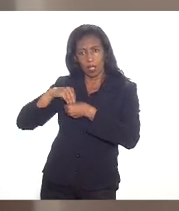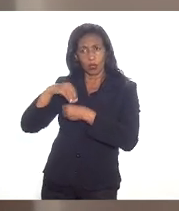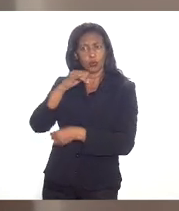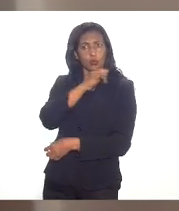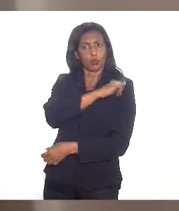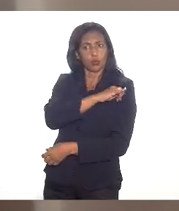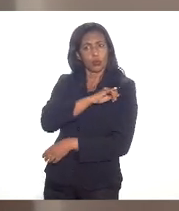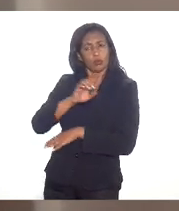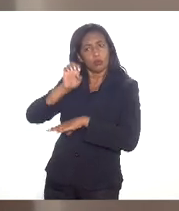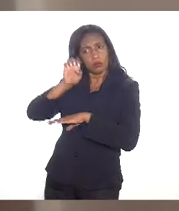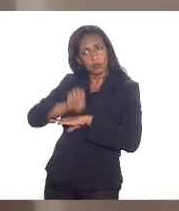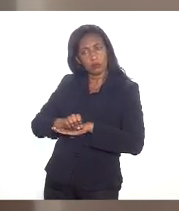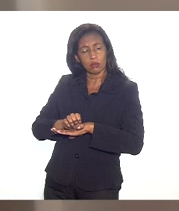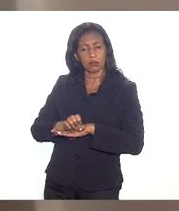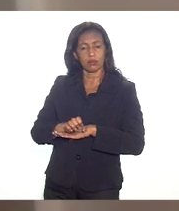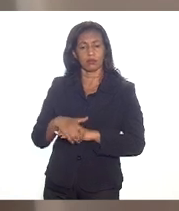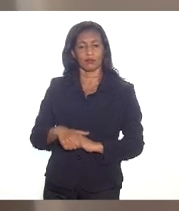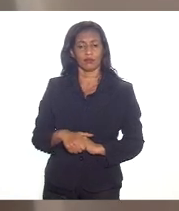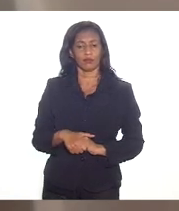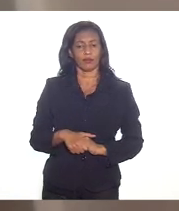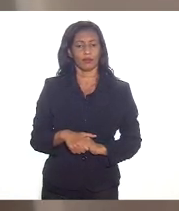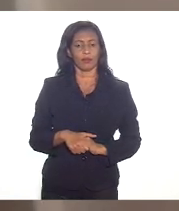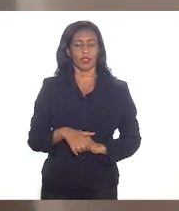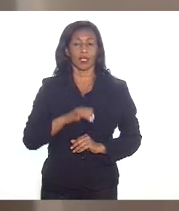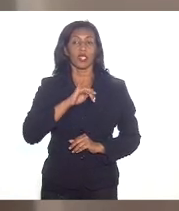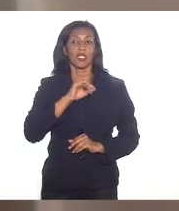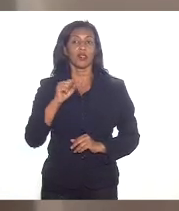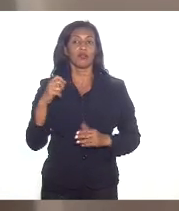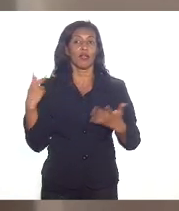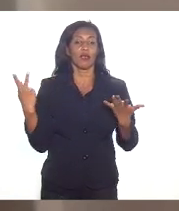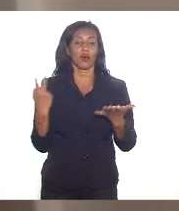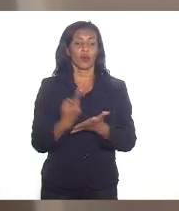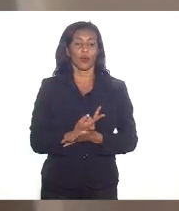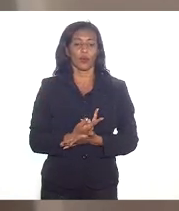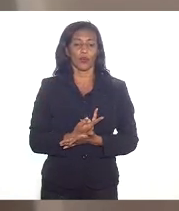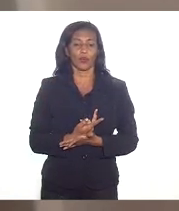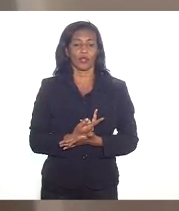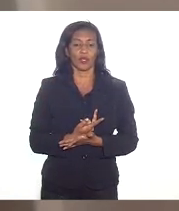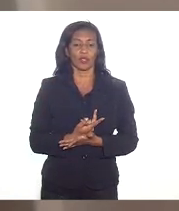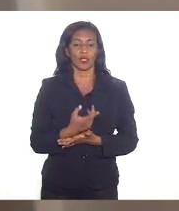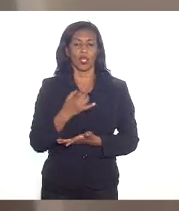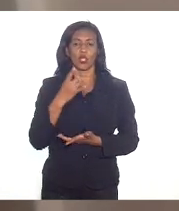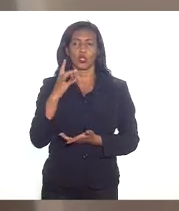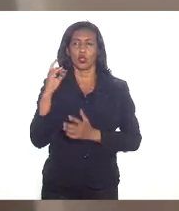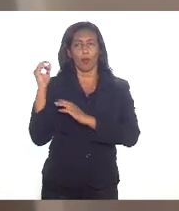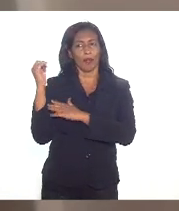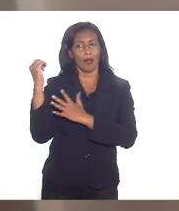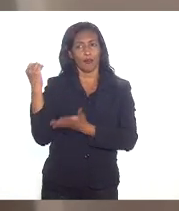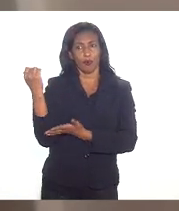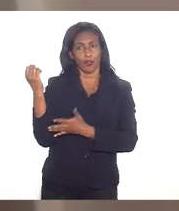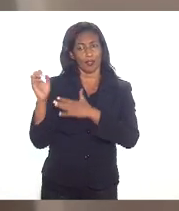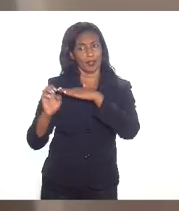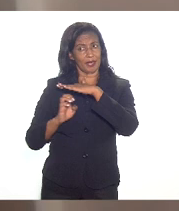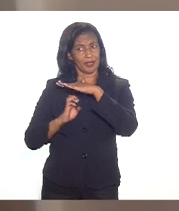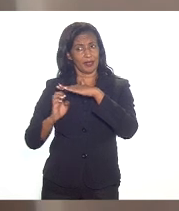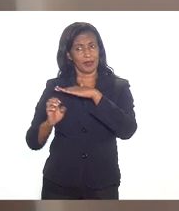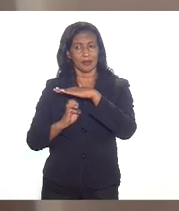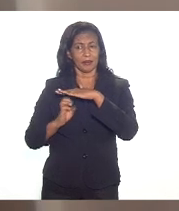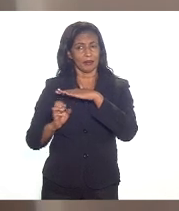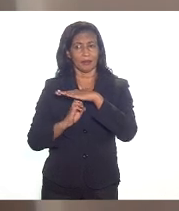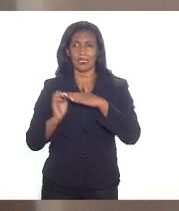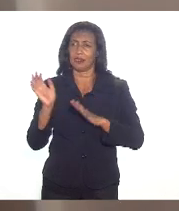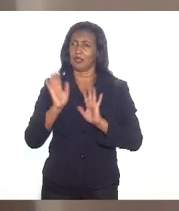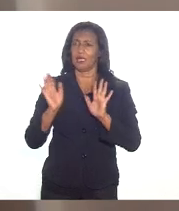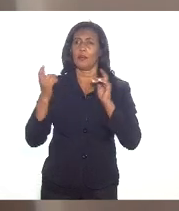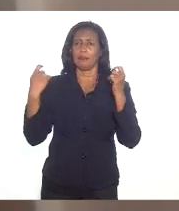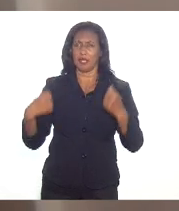de Janeiro. Isso não está dado, isso não vai acontecer só pelas forças do privado, precisa ter uma coordenação pública